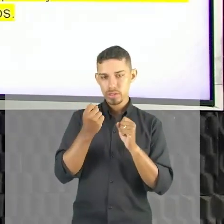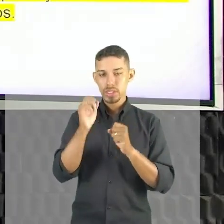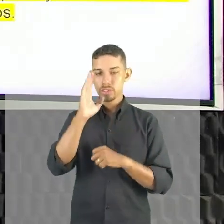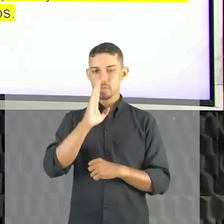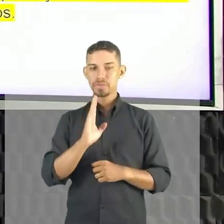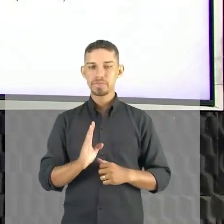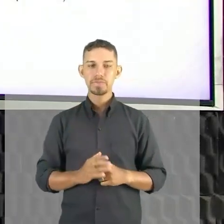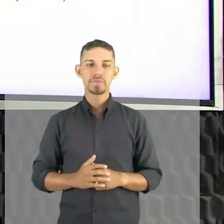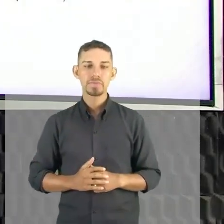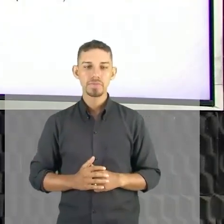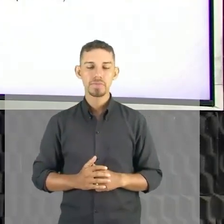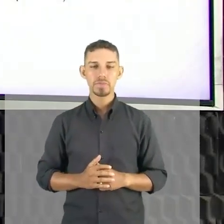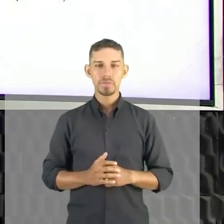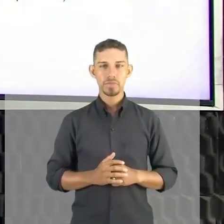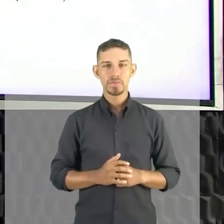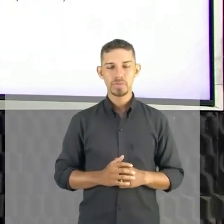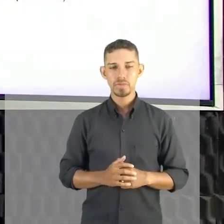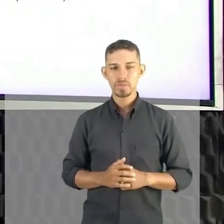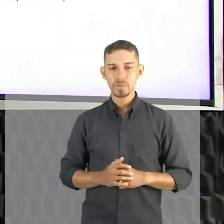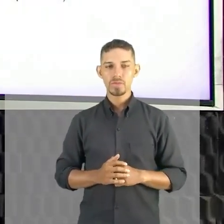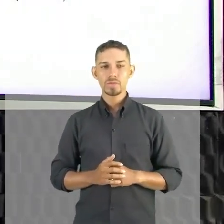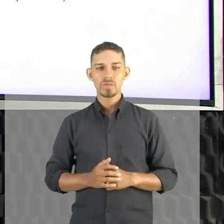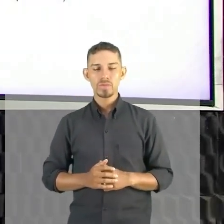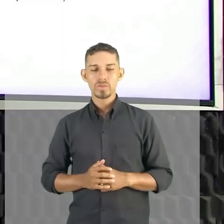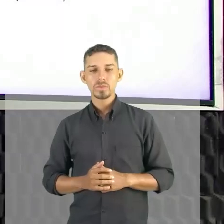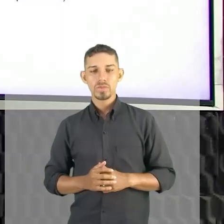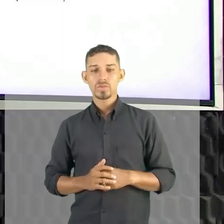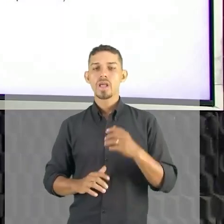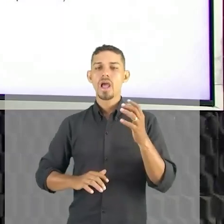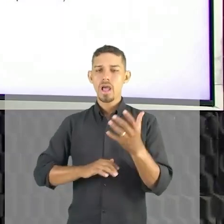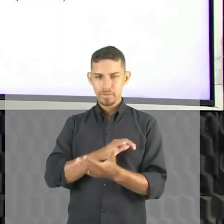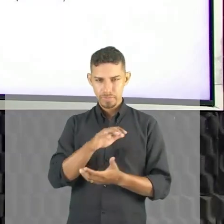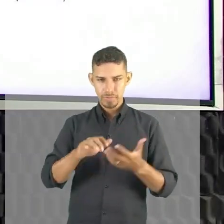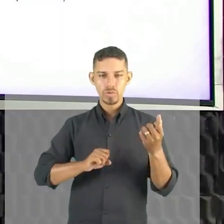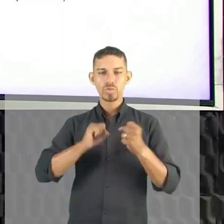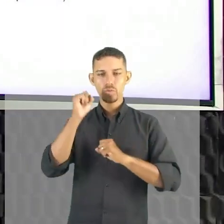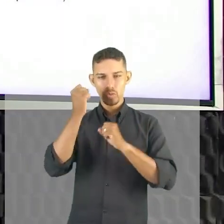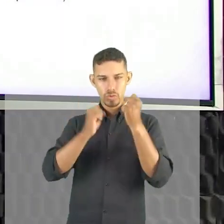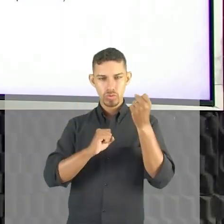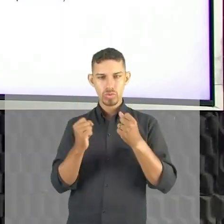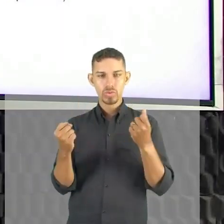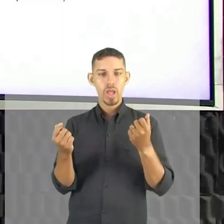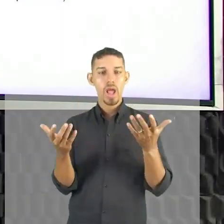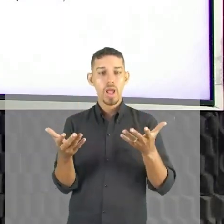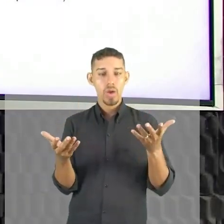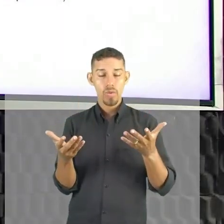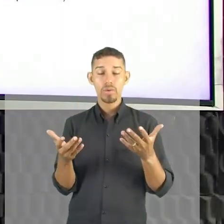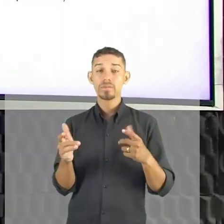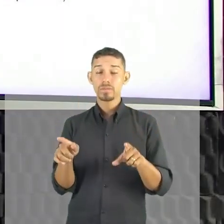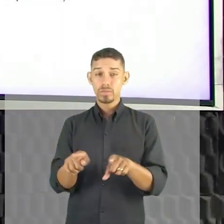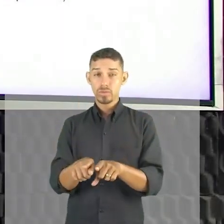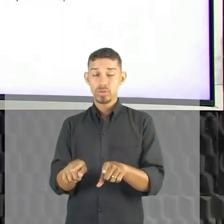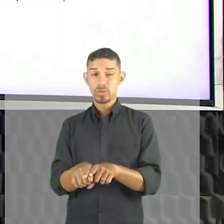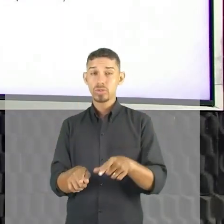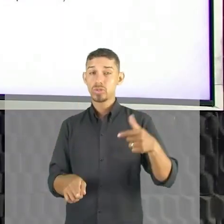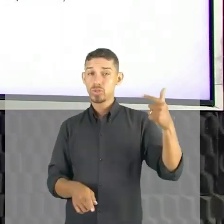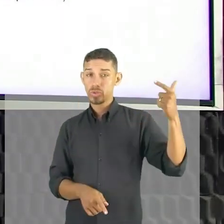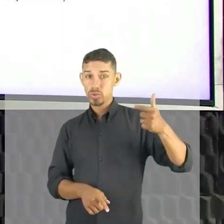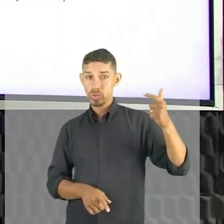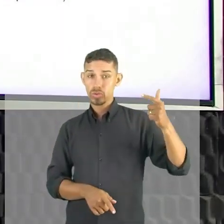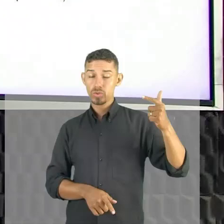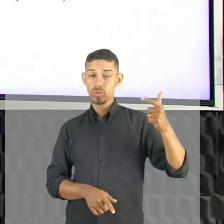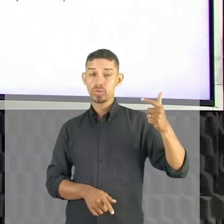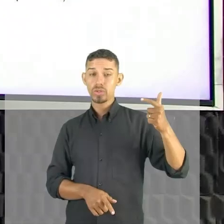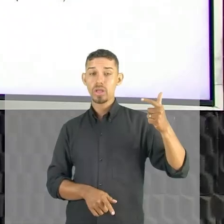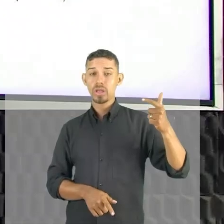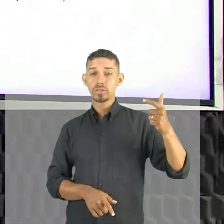país. Vamos para a nossa próxima questão. A Revolução Industrial, né? E aqui nós estamos tratando da segunda Revolução Industrial, que há